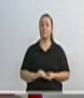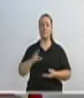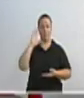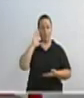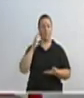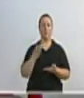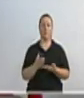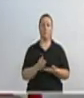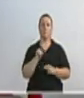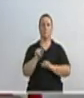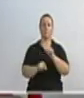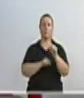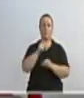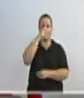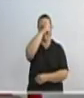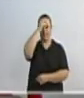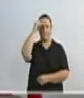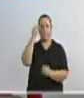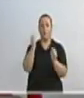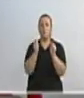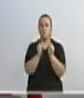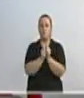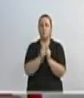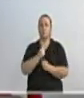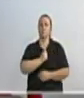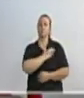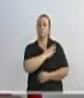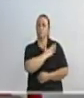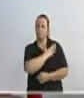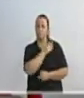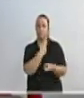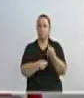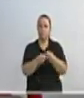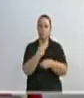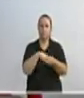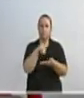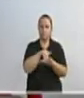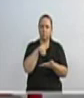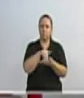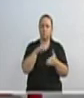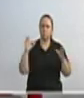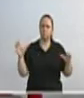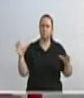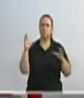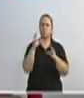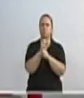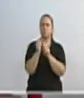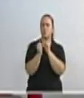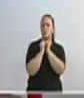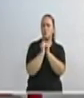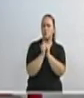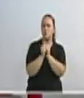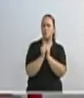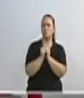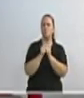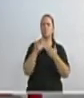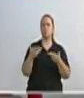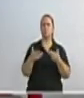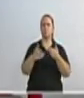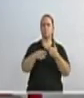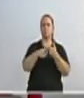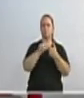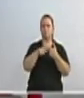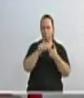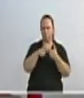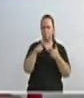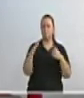público de Blumenau, através da administração do prefeito Napoleão, também vai se esforçar em somar, junto com o poder legislativo desta casa, todas as forças